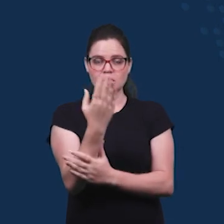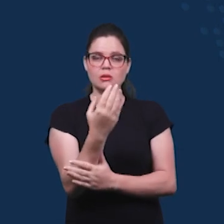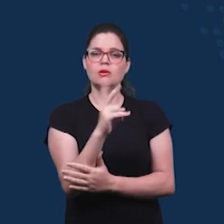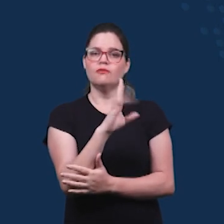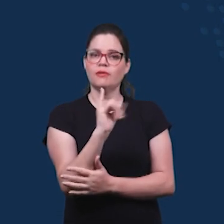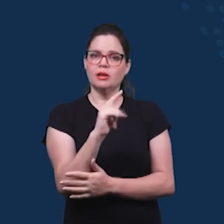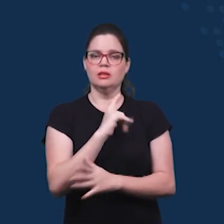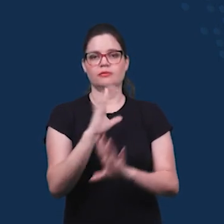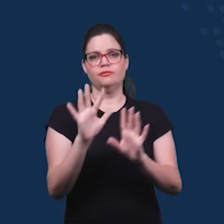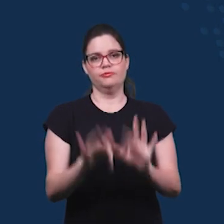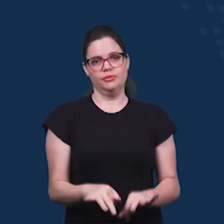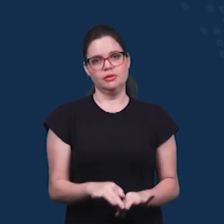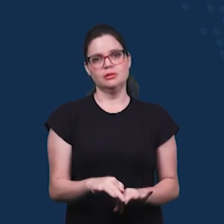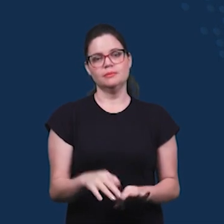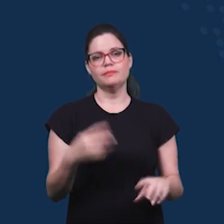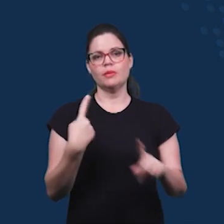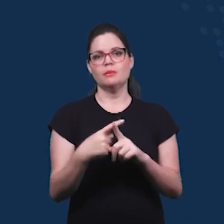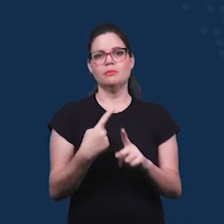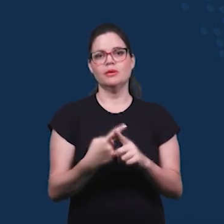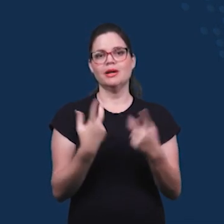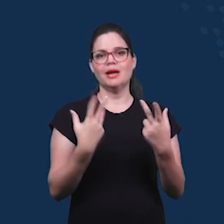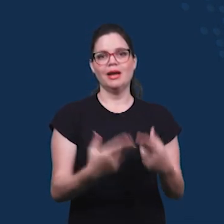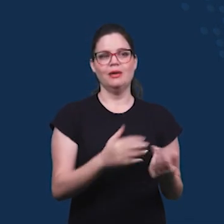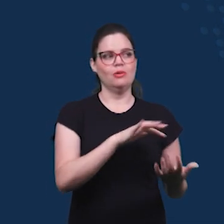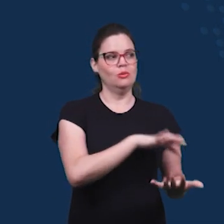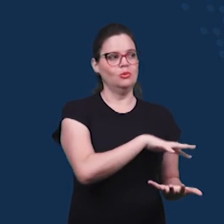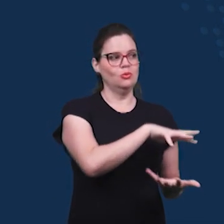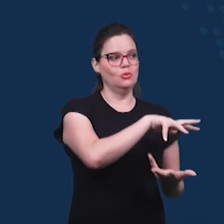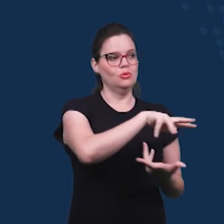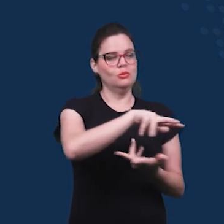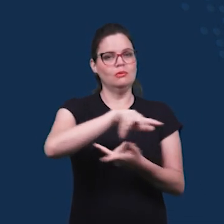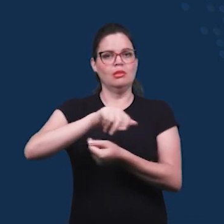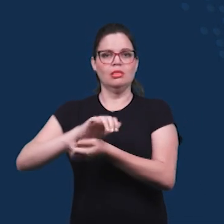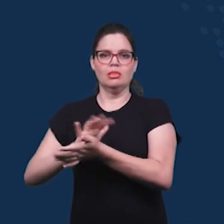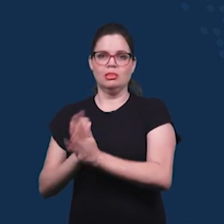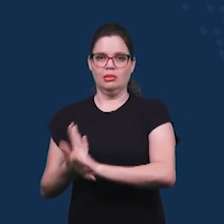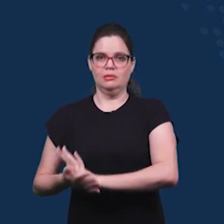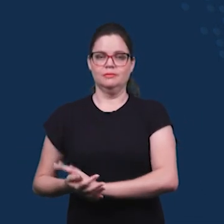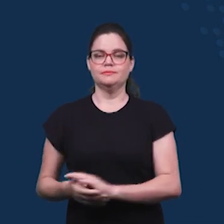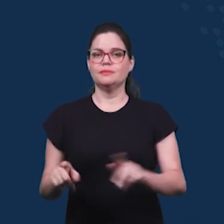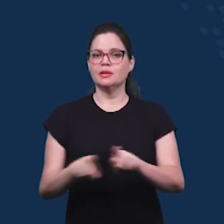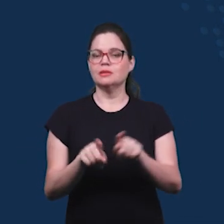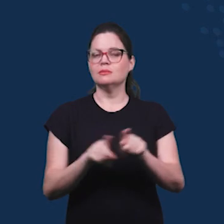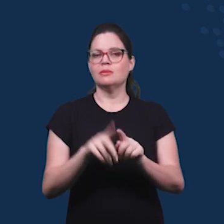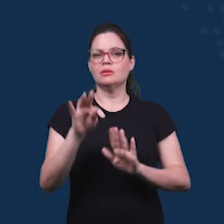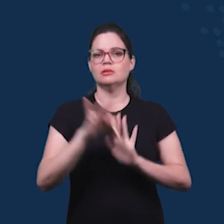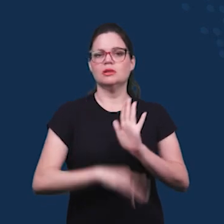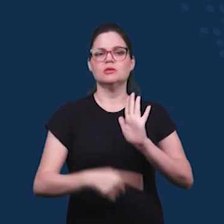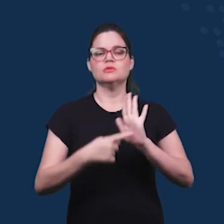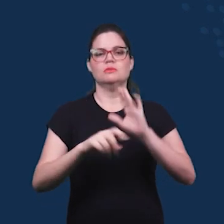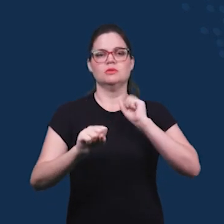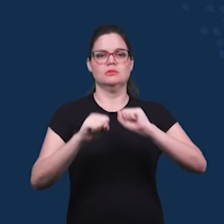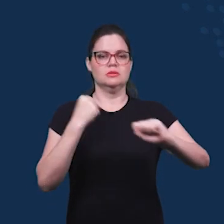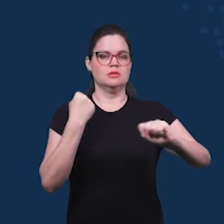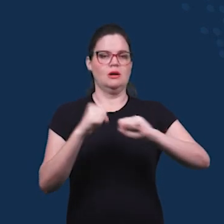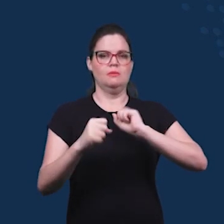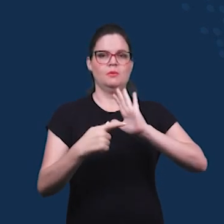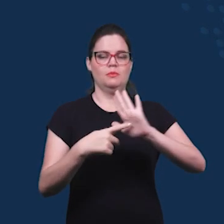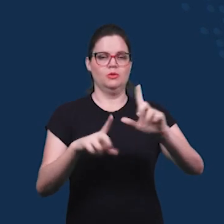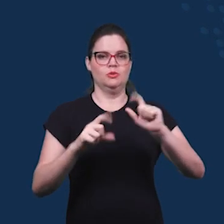se envelhecendo. E para finalizar, o texto dos Salmos finaliza dizendo assim, olha, e ficarão